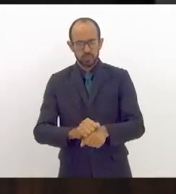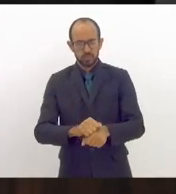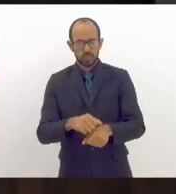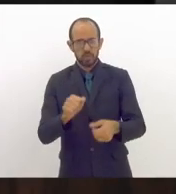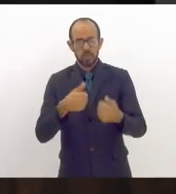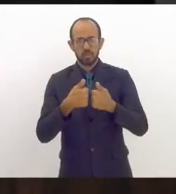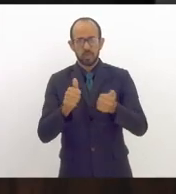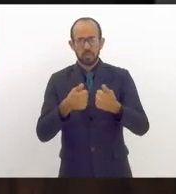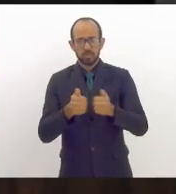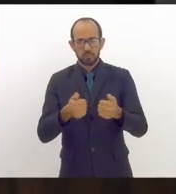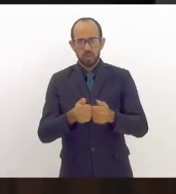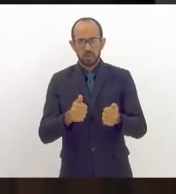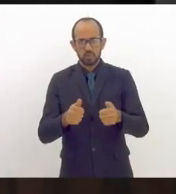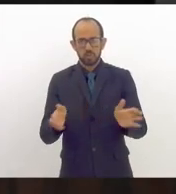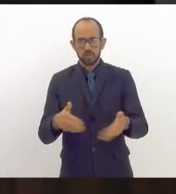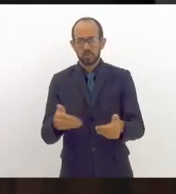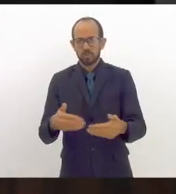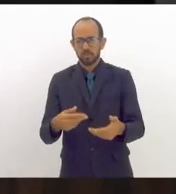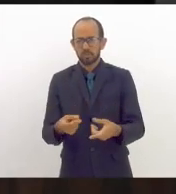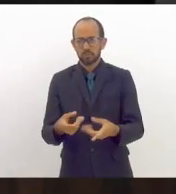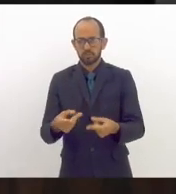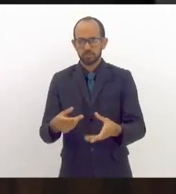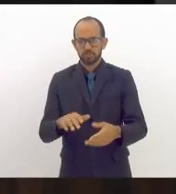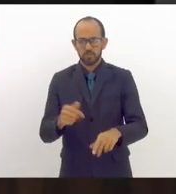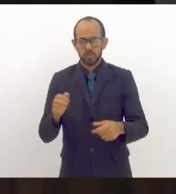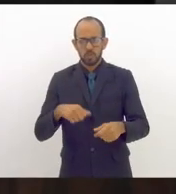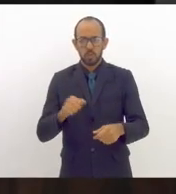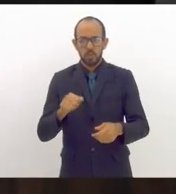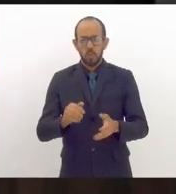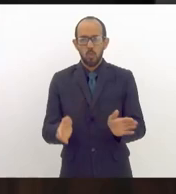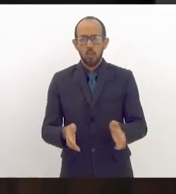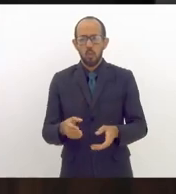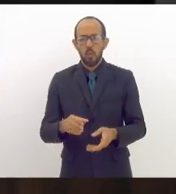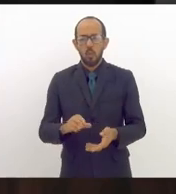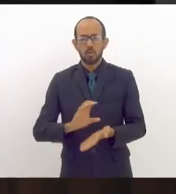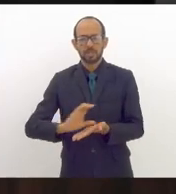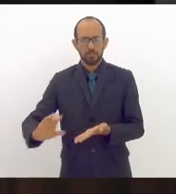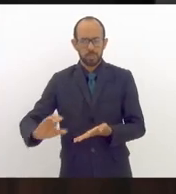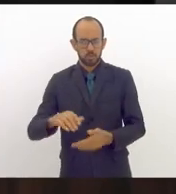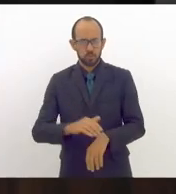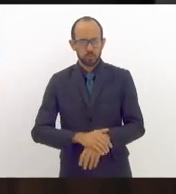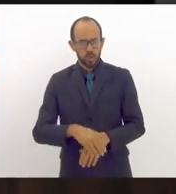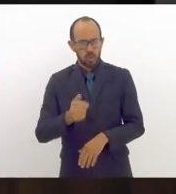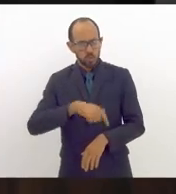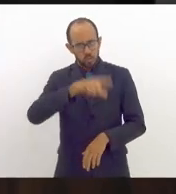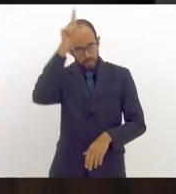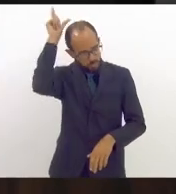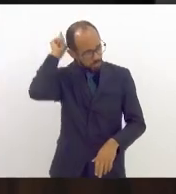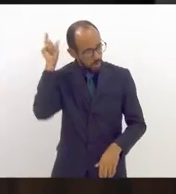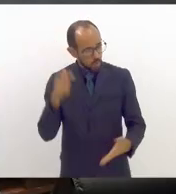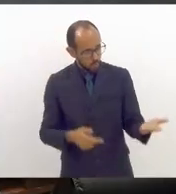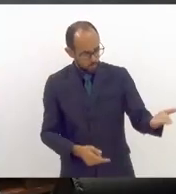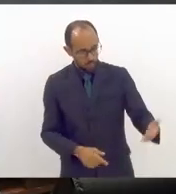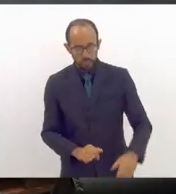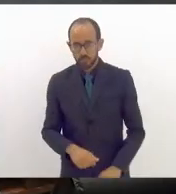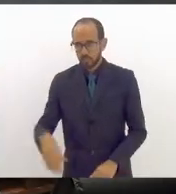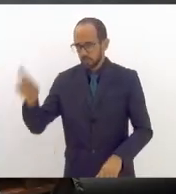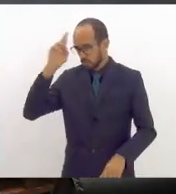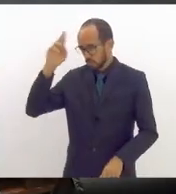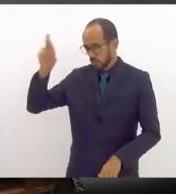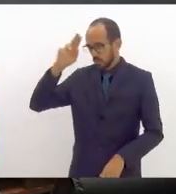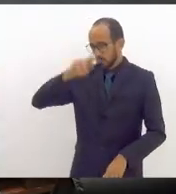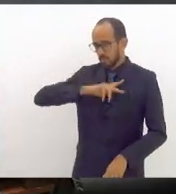Indústria de Comércio e orçamento para emitir aparecer pela comissão de condição Justiça Deputado Luiz Paulo senhor presidente